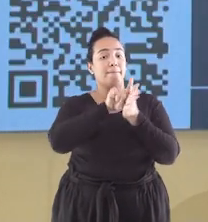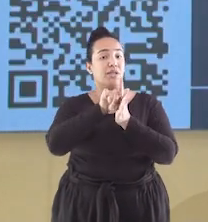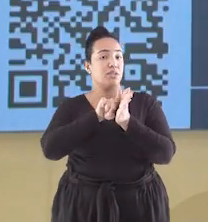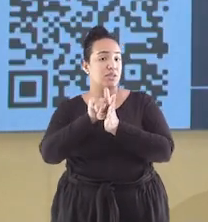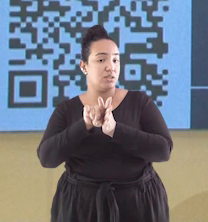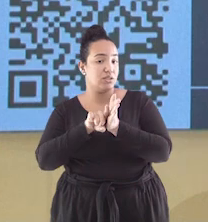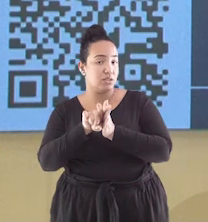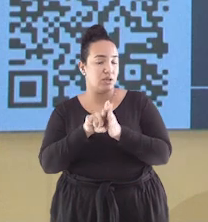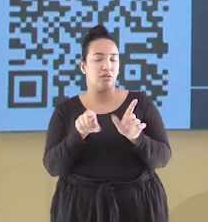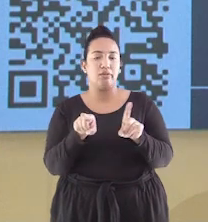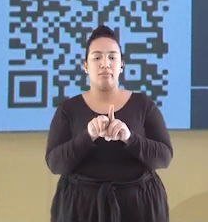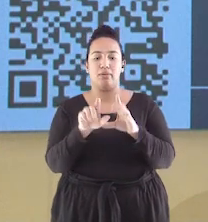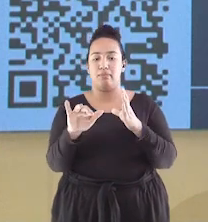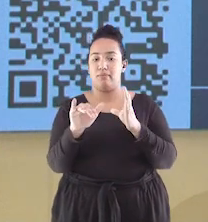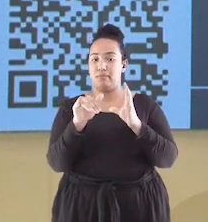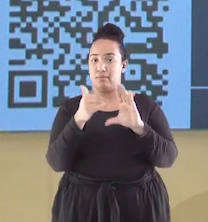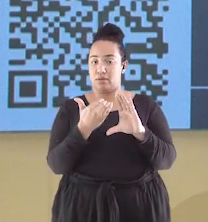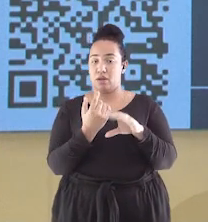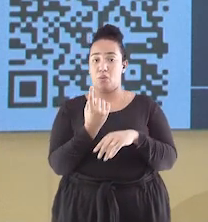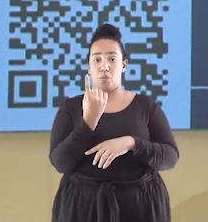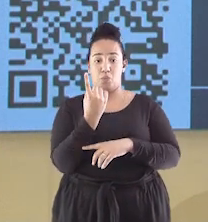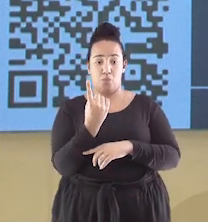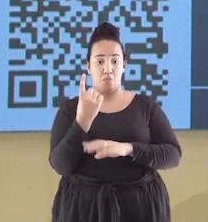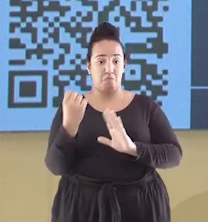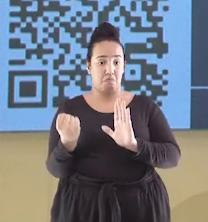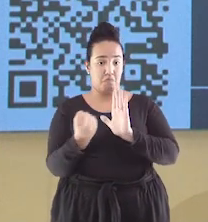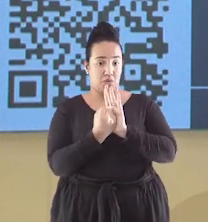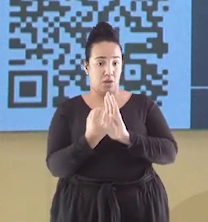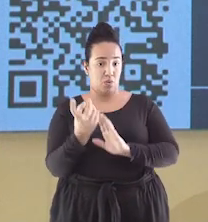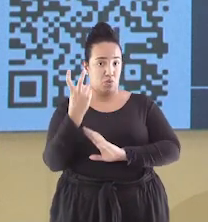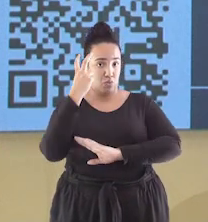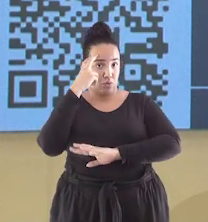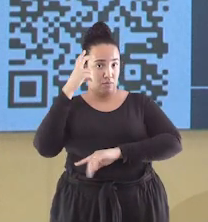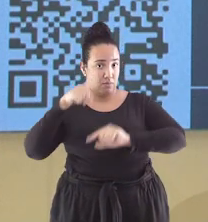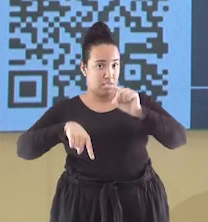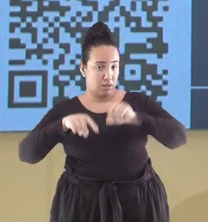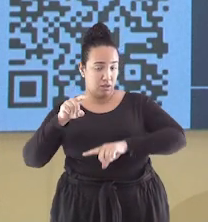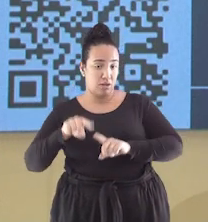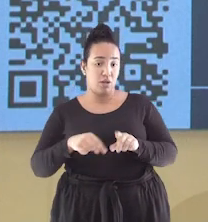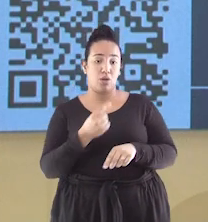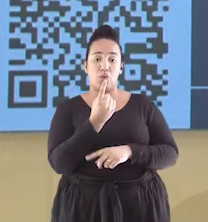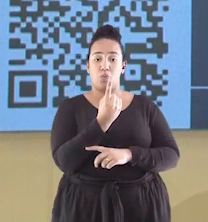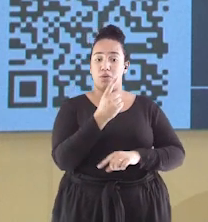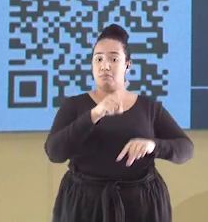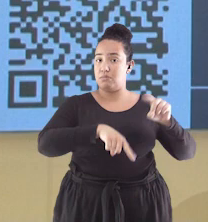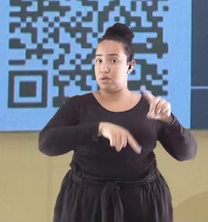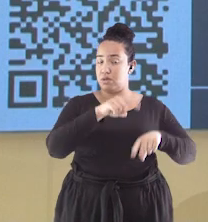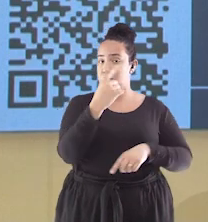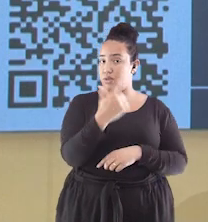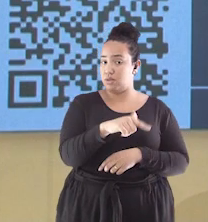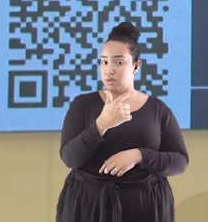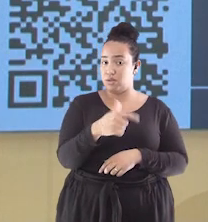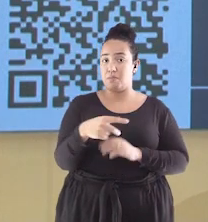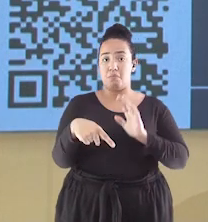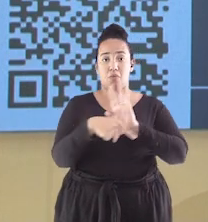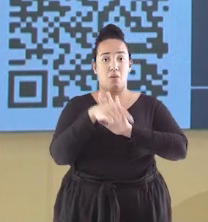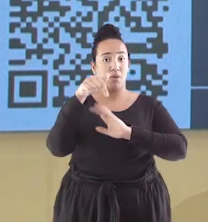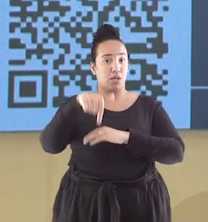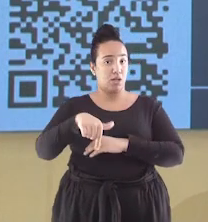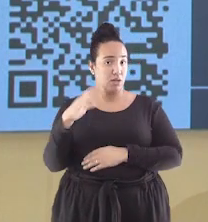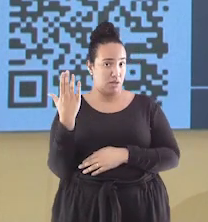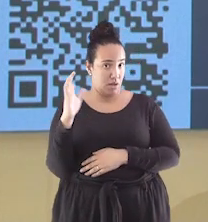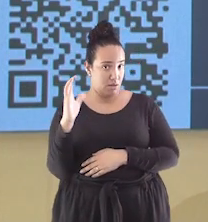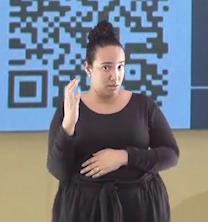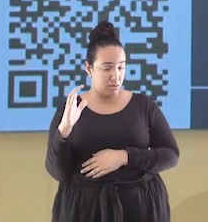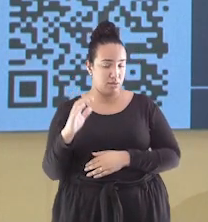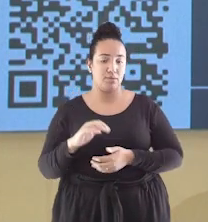vocês pesquisem e me mandem o nome de um patrimônio cultural material e um não material que existam